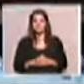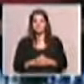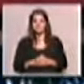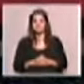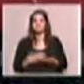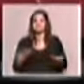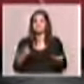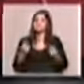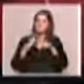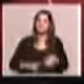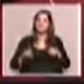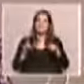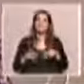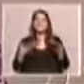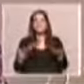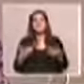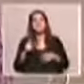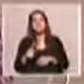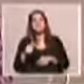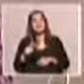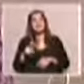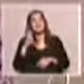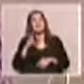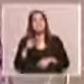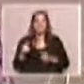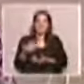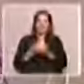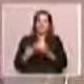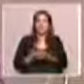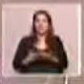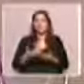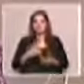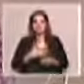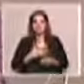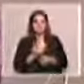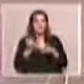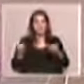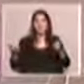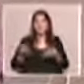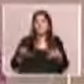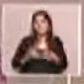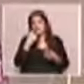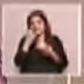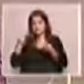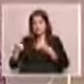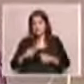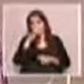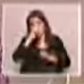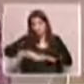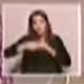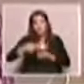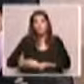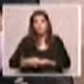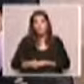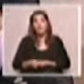Uma forma diferente de olhar para este negócio, porque de facto, João Nunes, à semelhança do que acontece com a agricultura, se